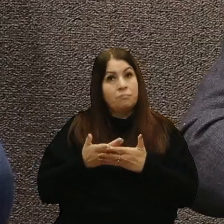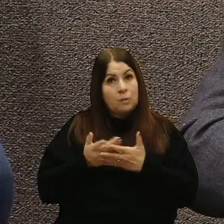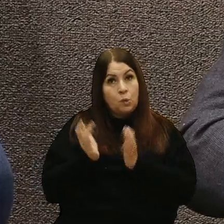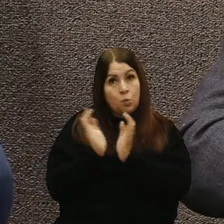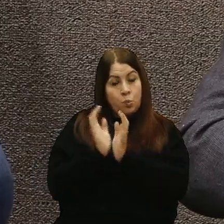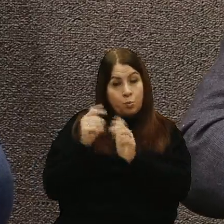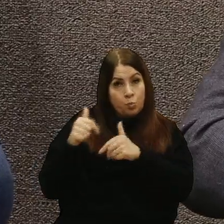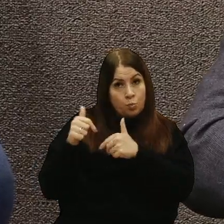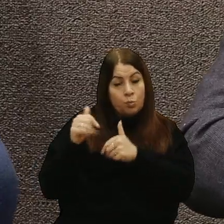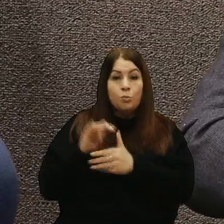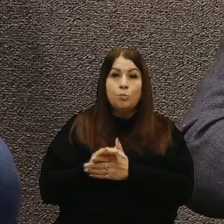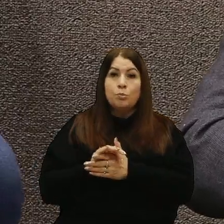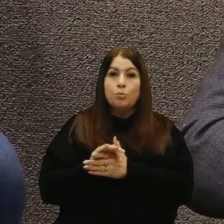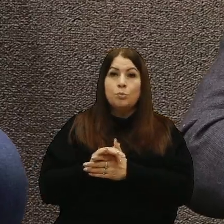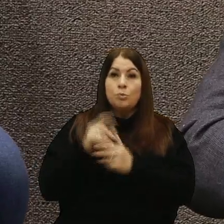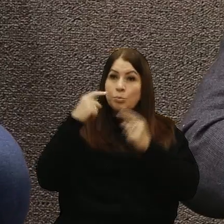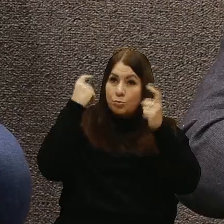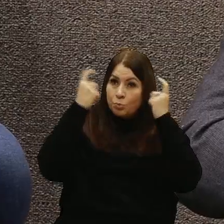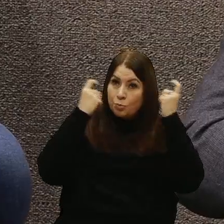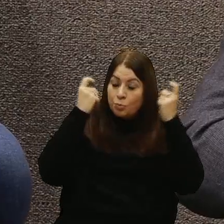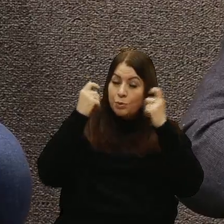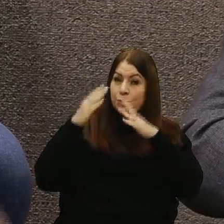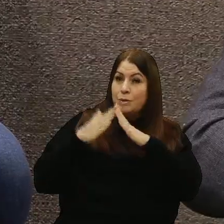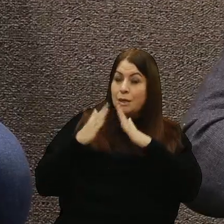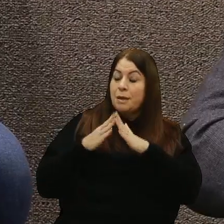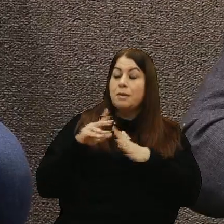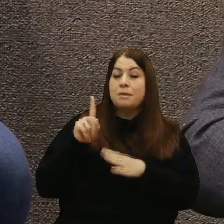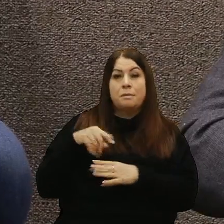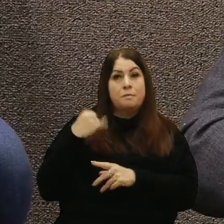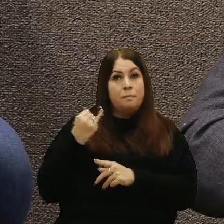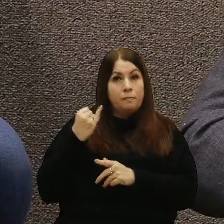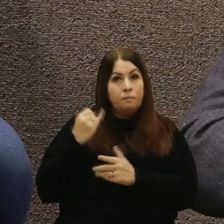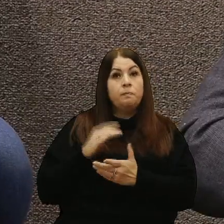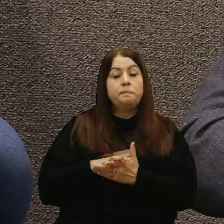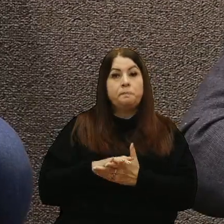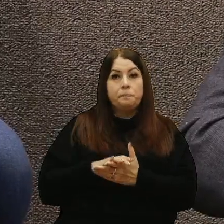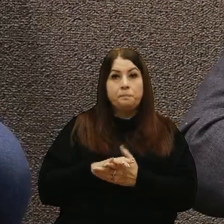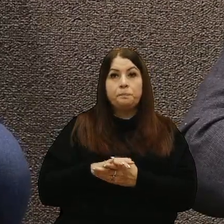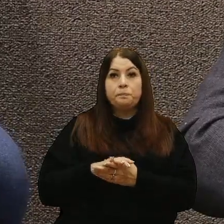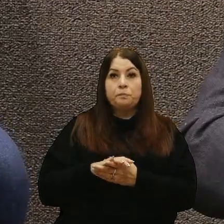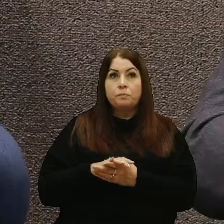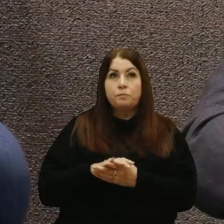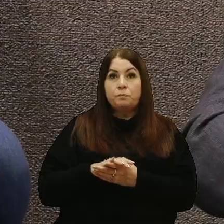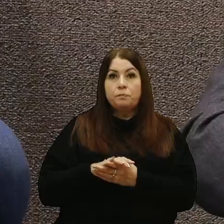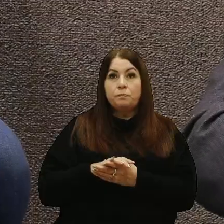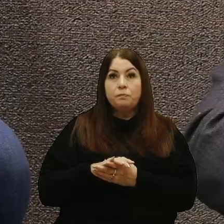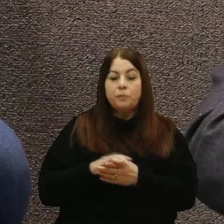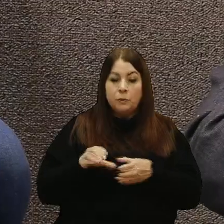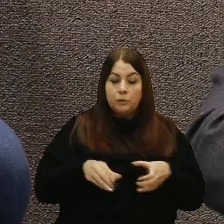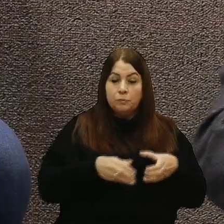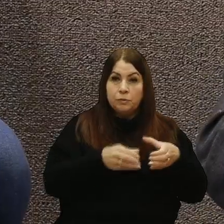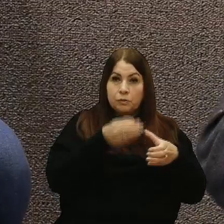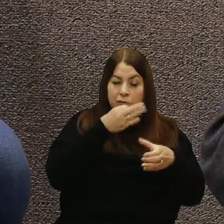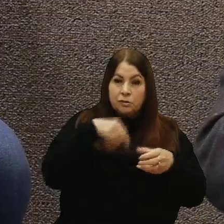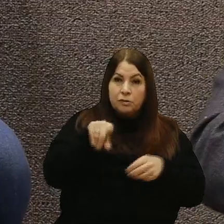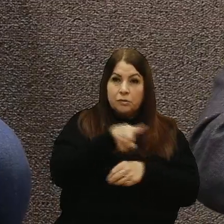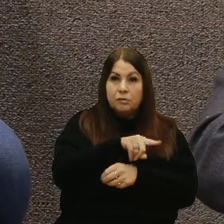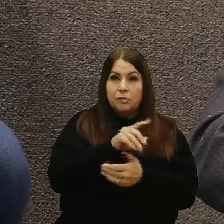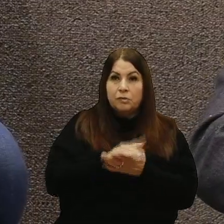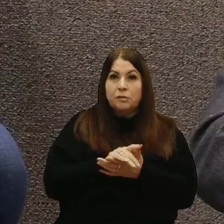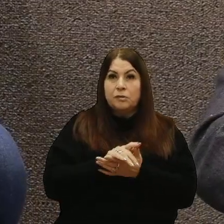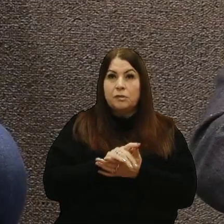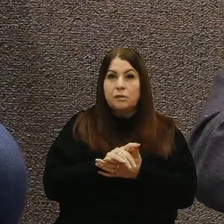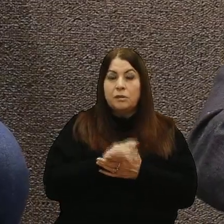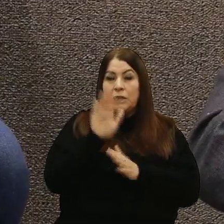de trabalho. A preocupação desta casa é importante. E o Canaliza Caxias também, que